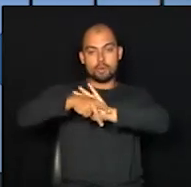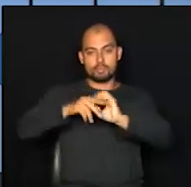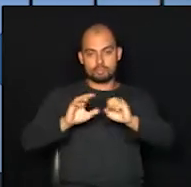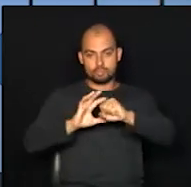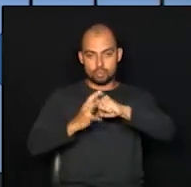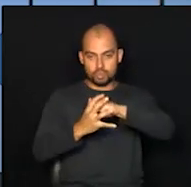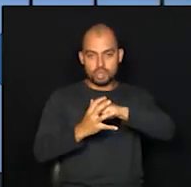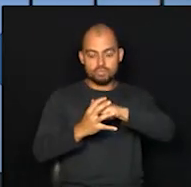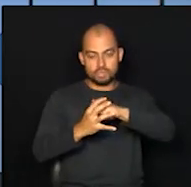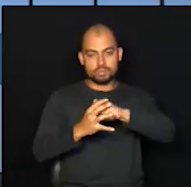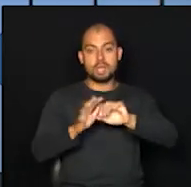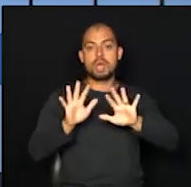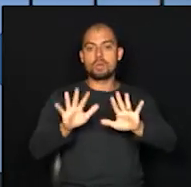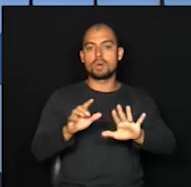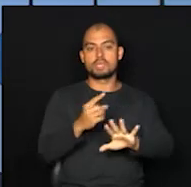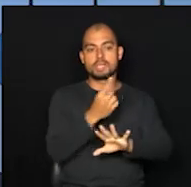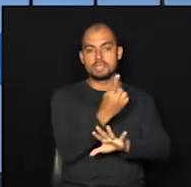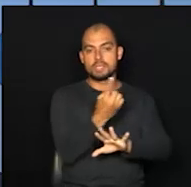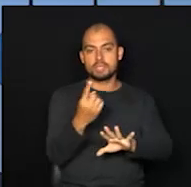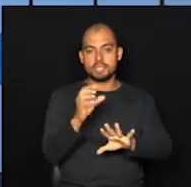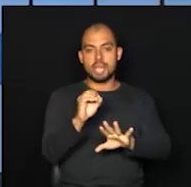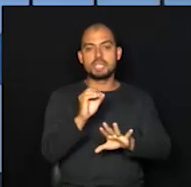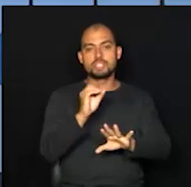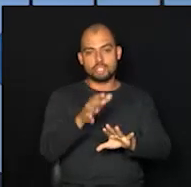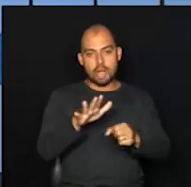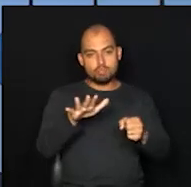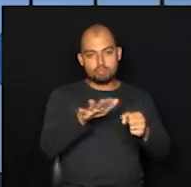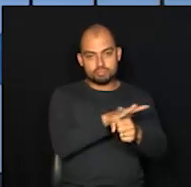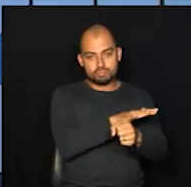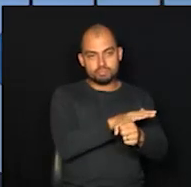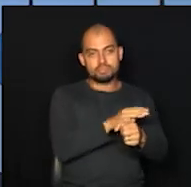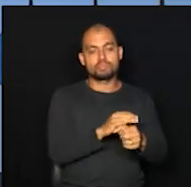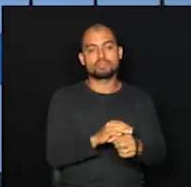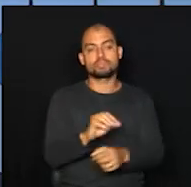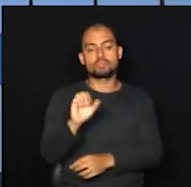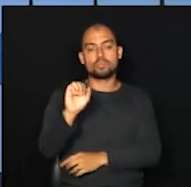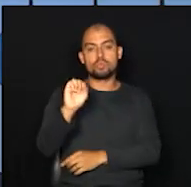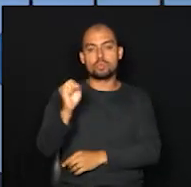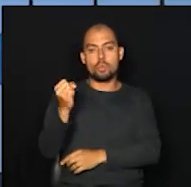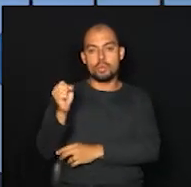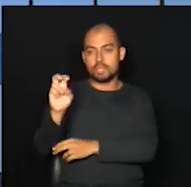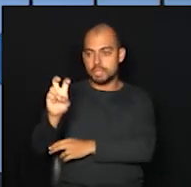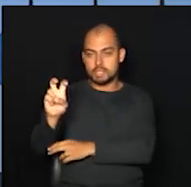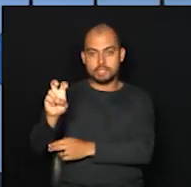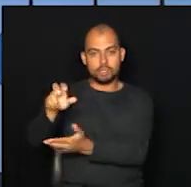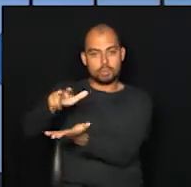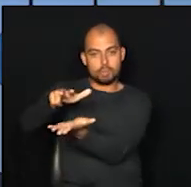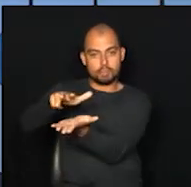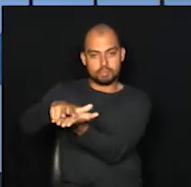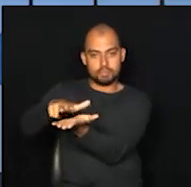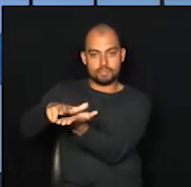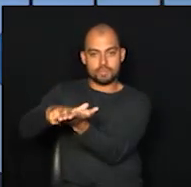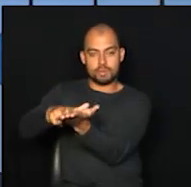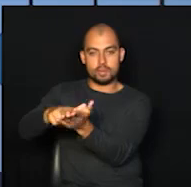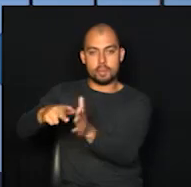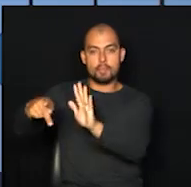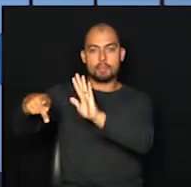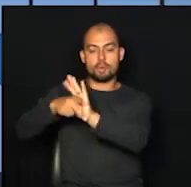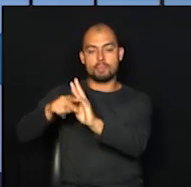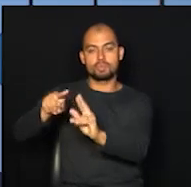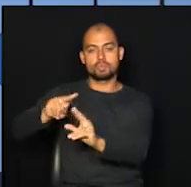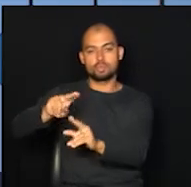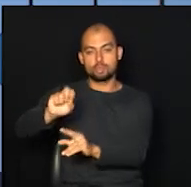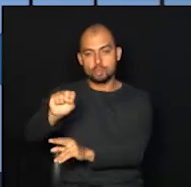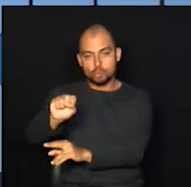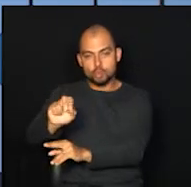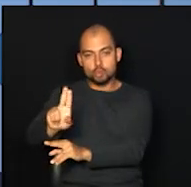dos quais 110 estavam ocupados, sendo 85 leitos do SUS municipal,